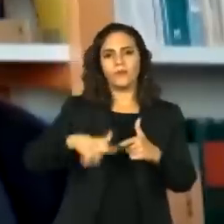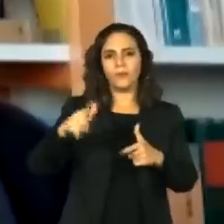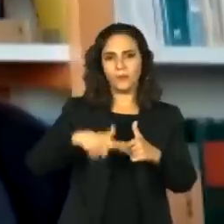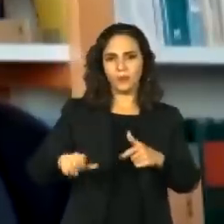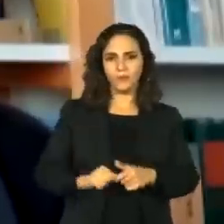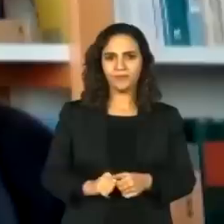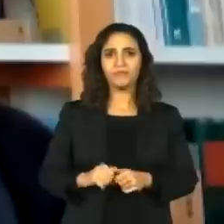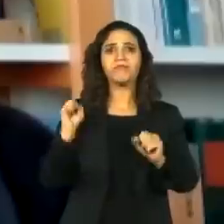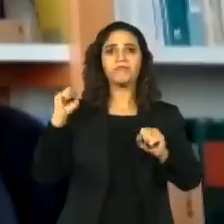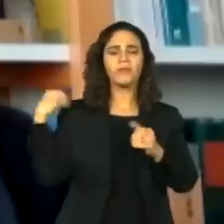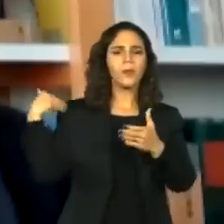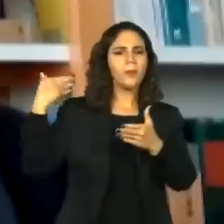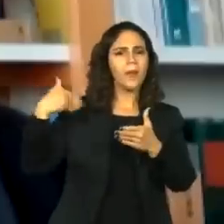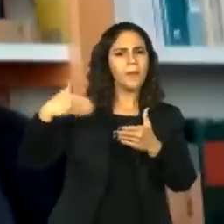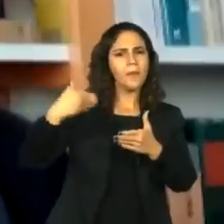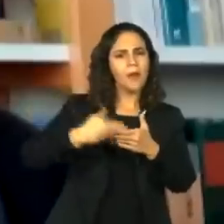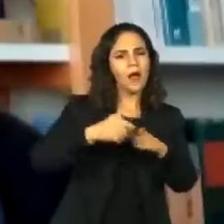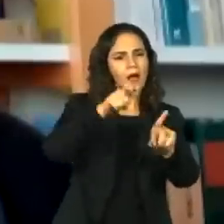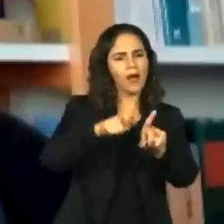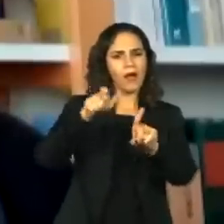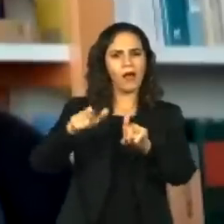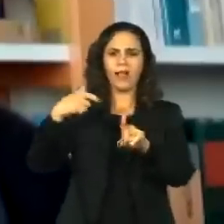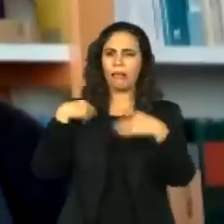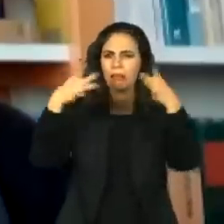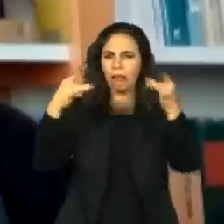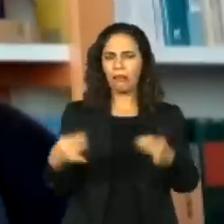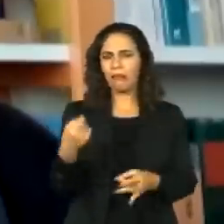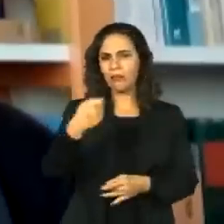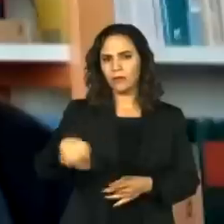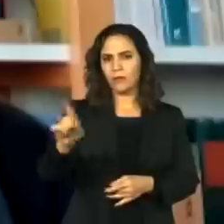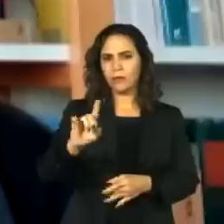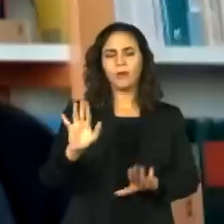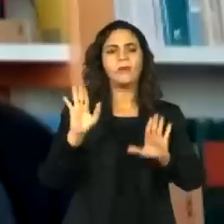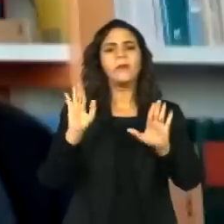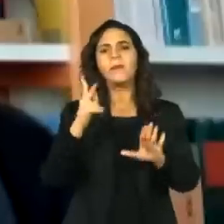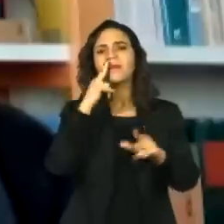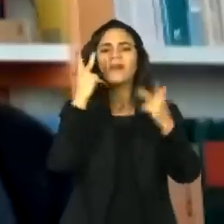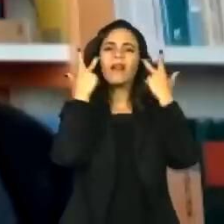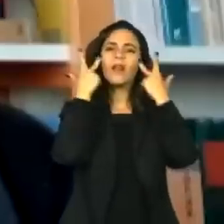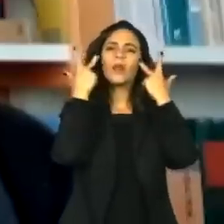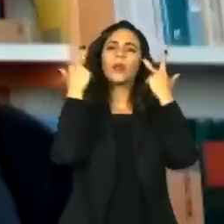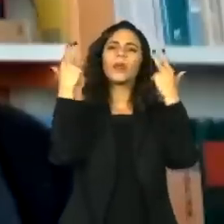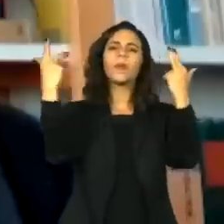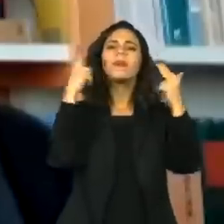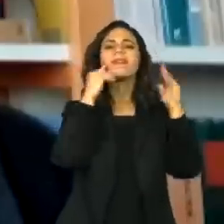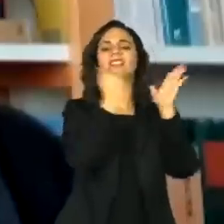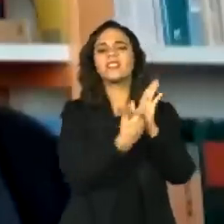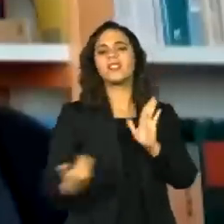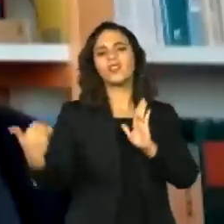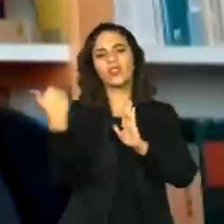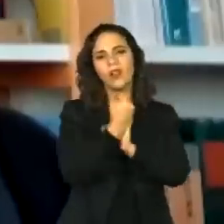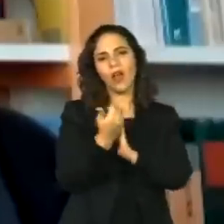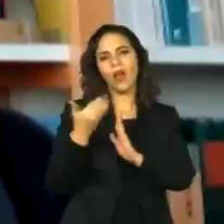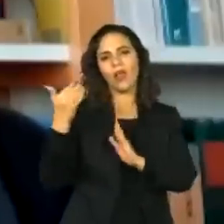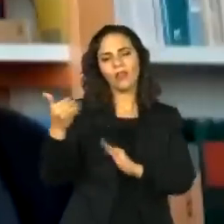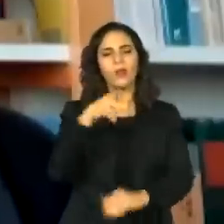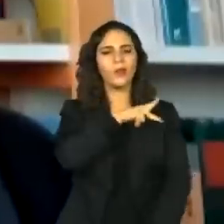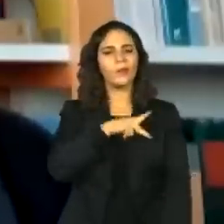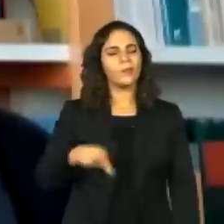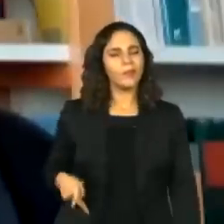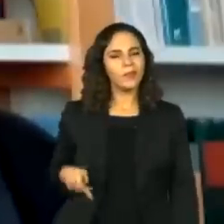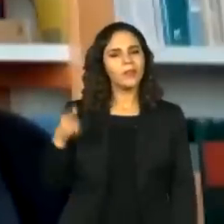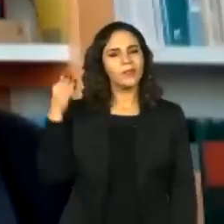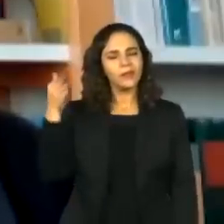de um monte de atores políticos, não vou aqui especificar, em normalizar o extremismo político do presidente da República